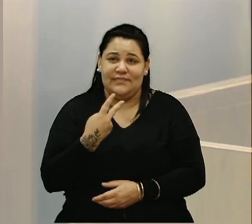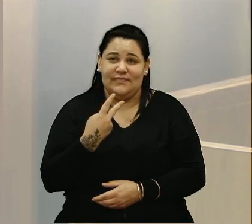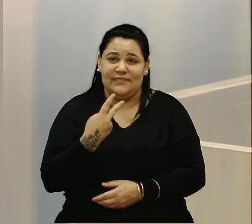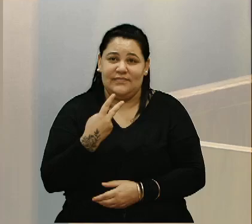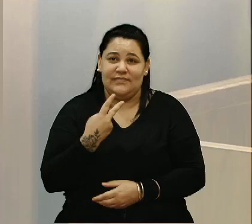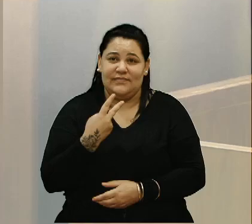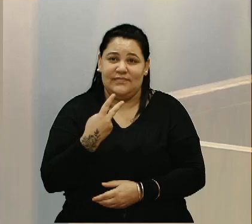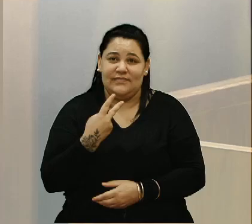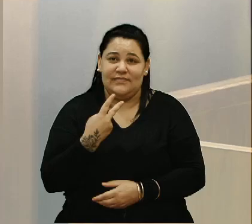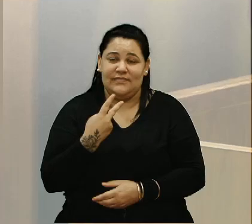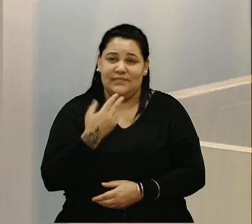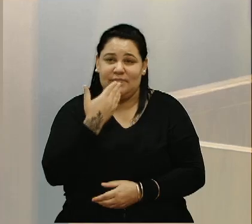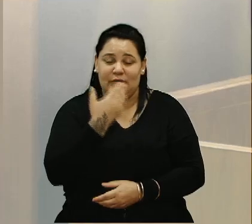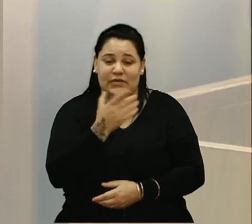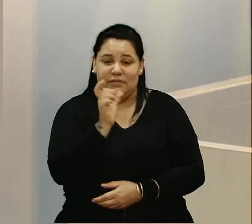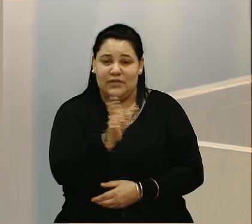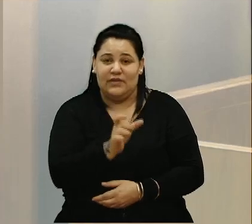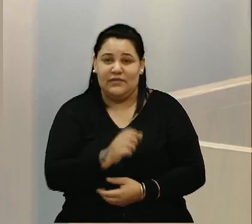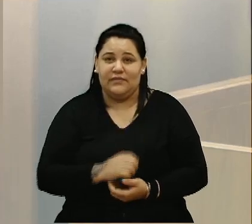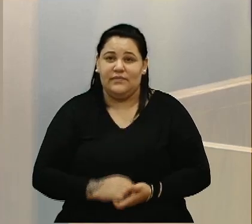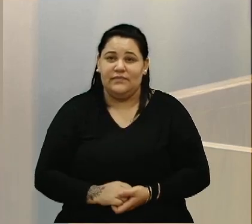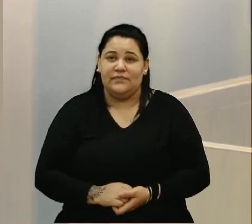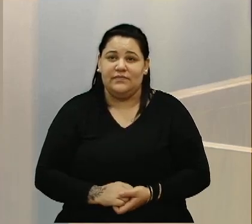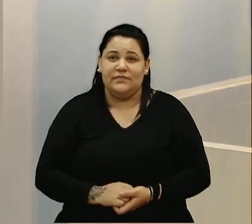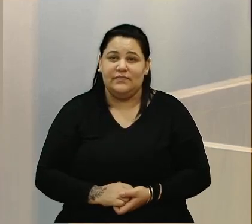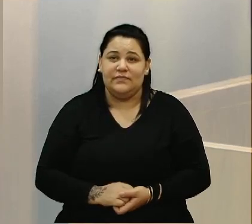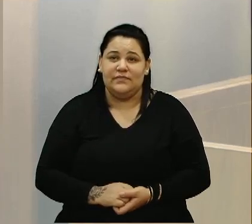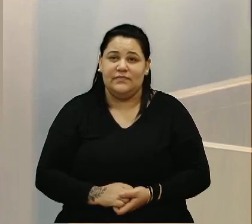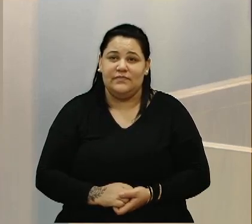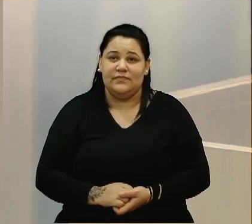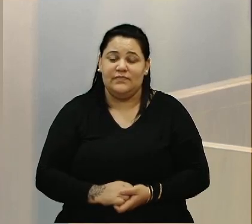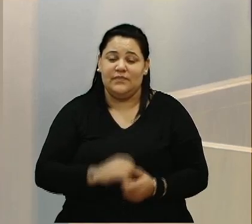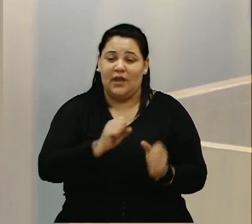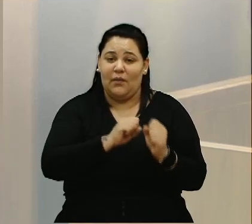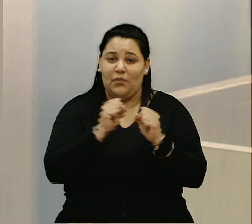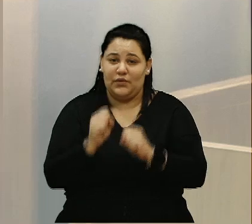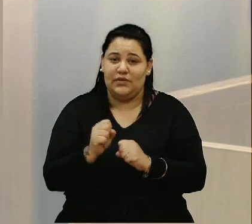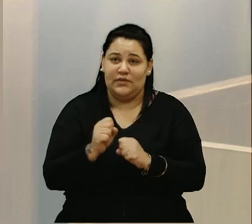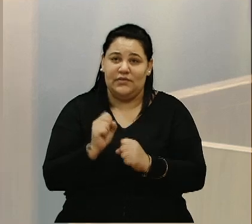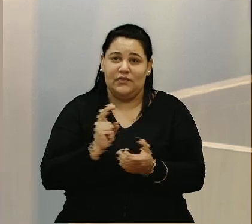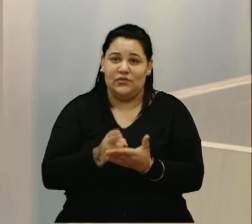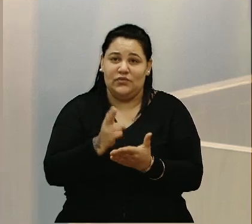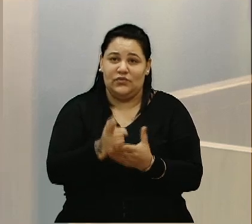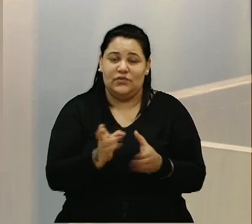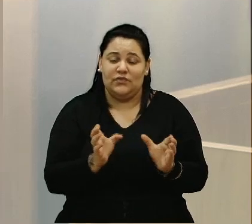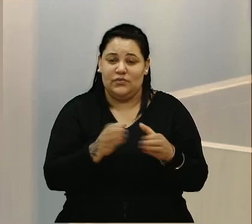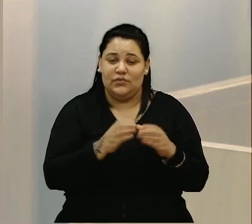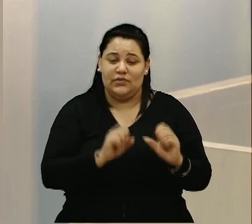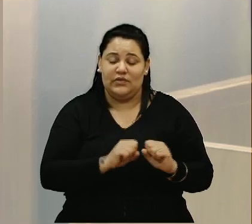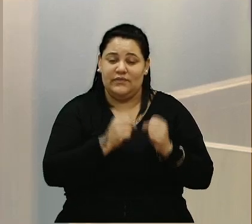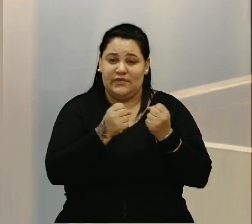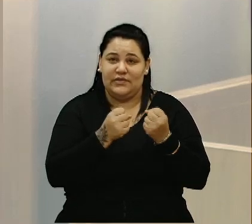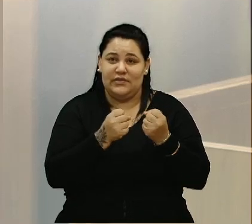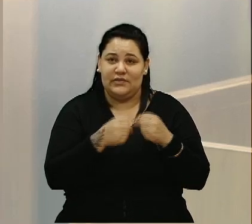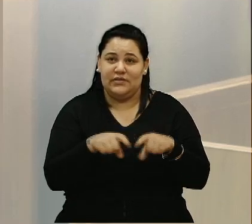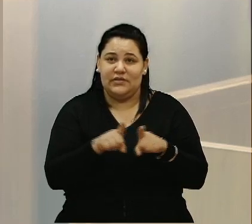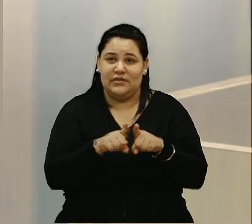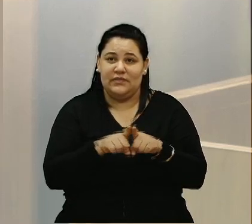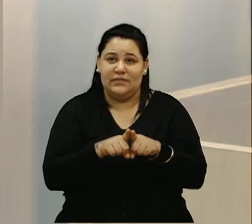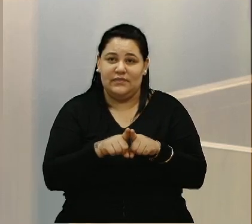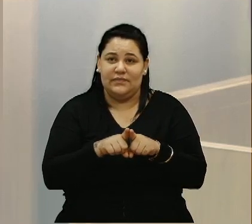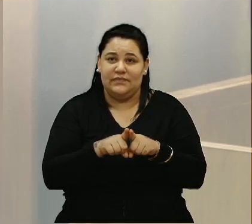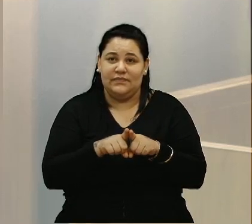falar que tem 12 vereadores juntos para poder manter essa frente parlamentar aí em defesa da implantação